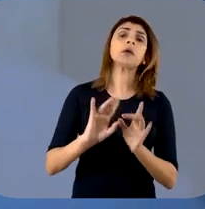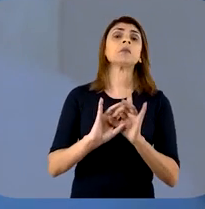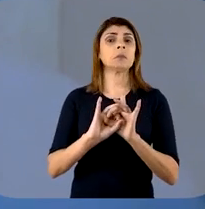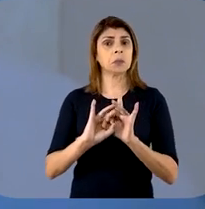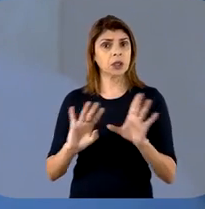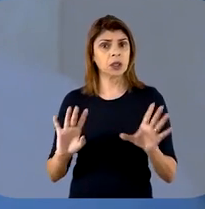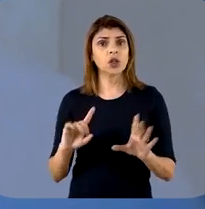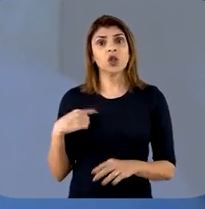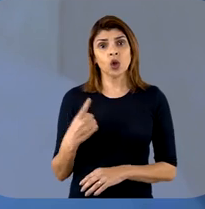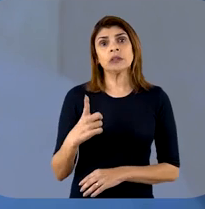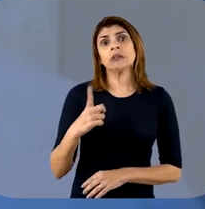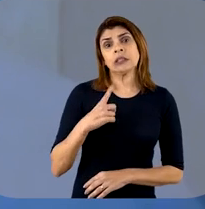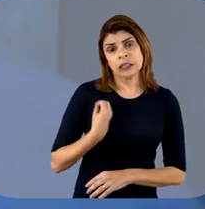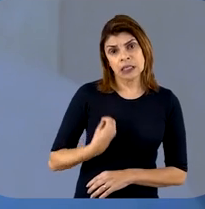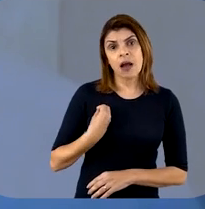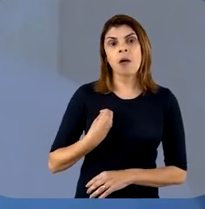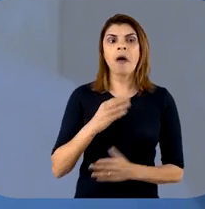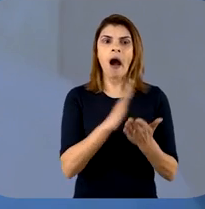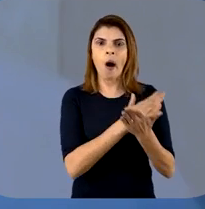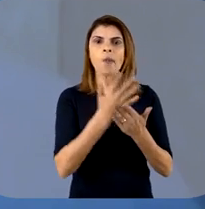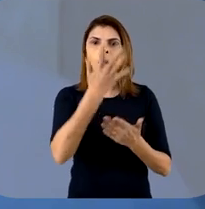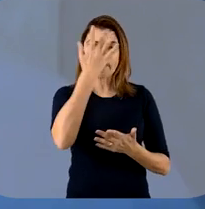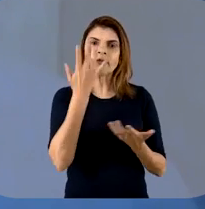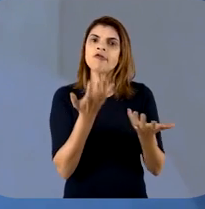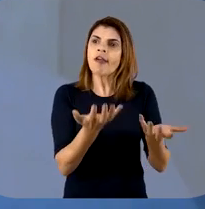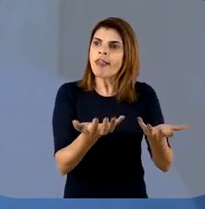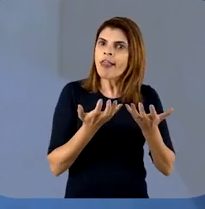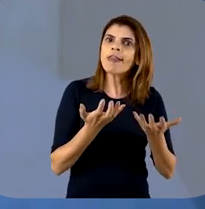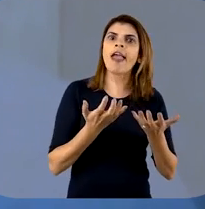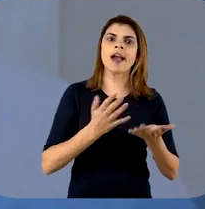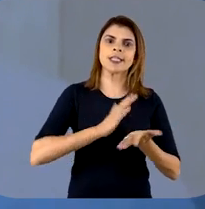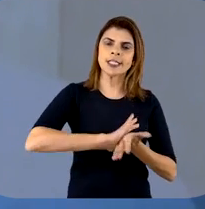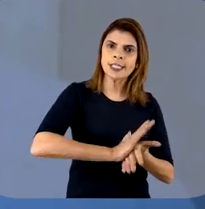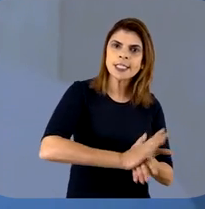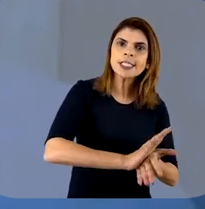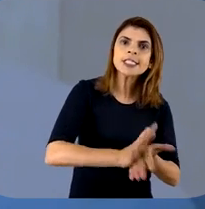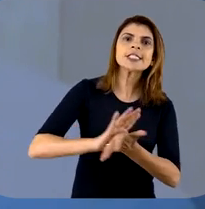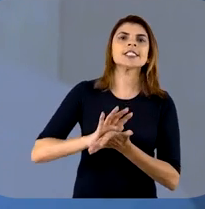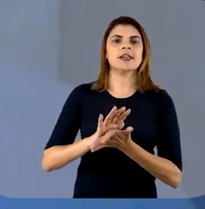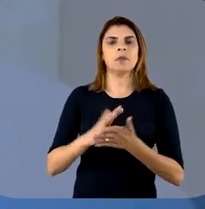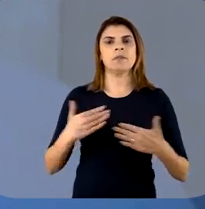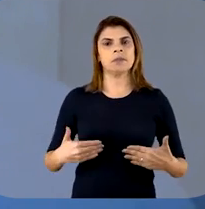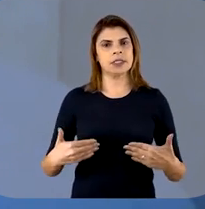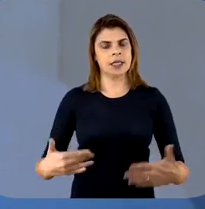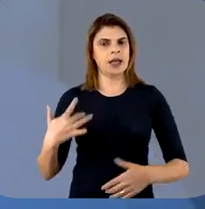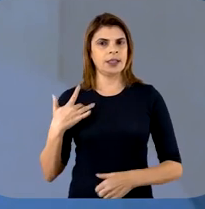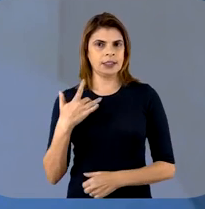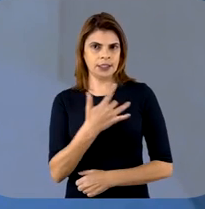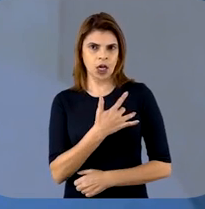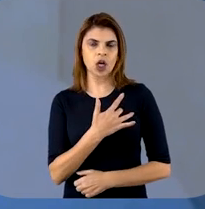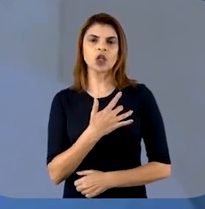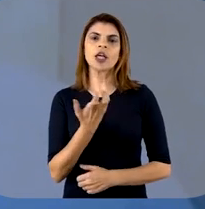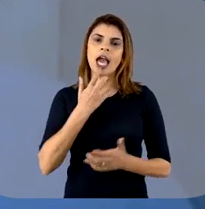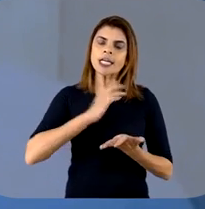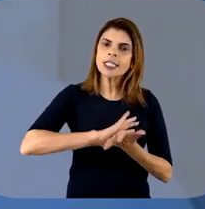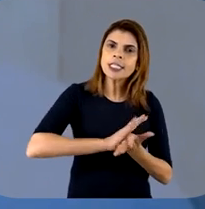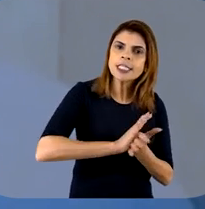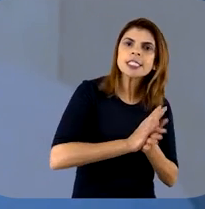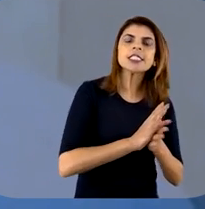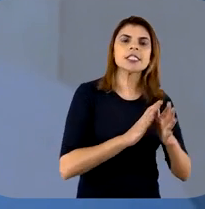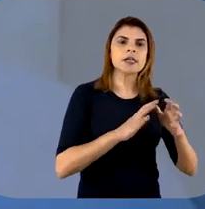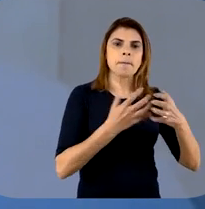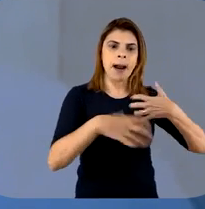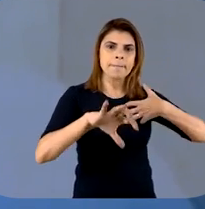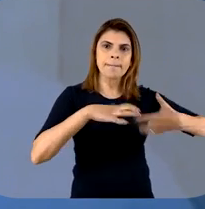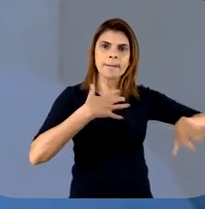que nós tenhamos, digamos, um desmonte, de certa maneira, da gestão do Ministério da Saúde. Isso também é